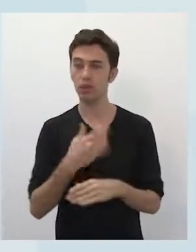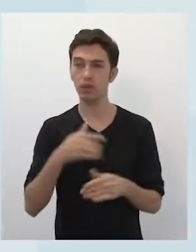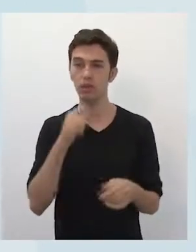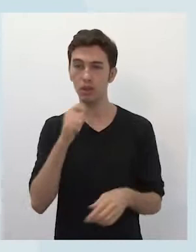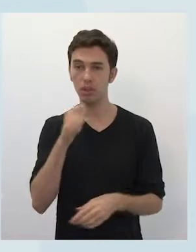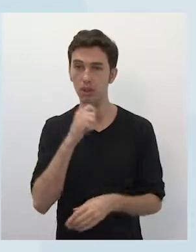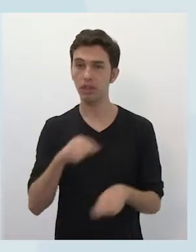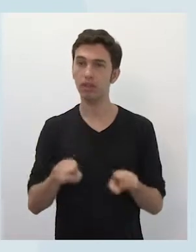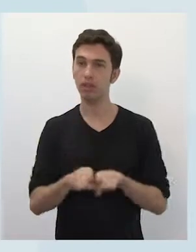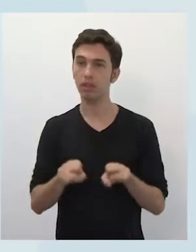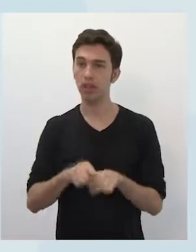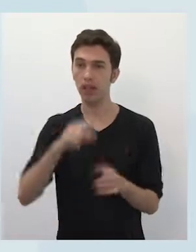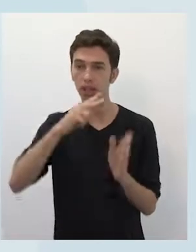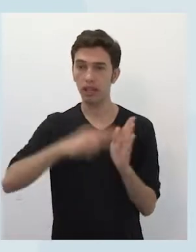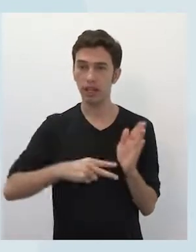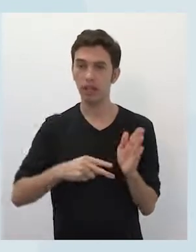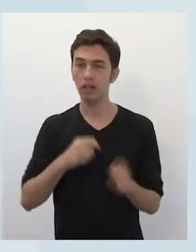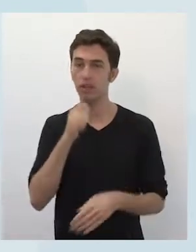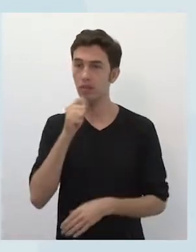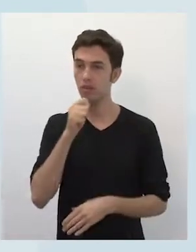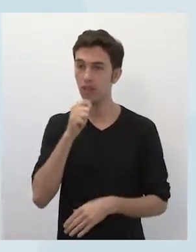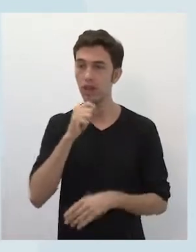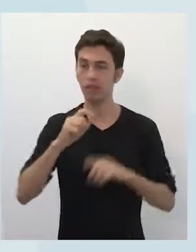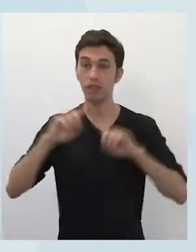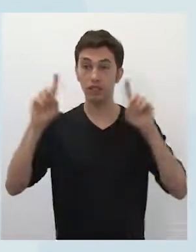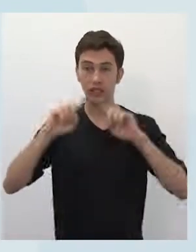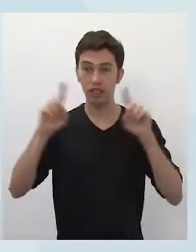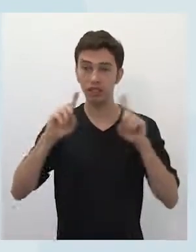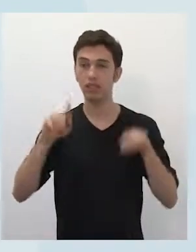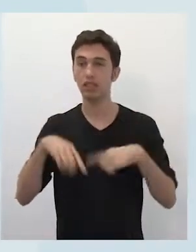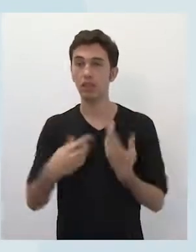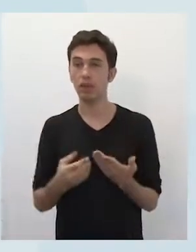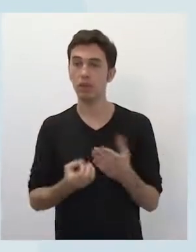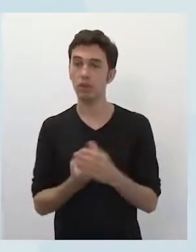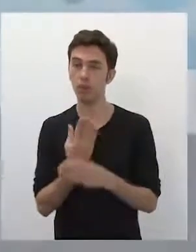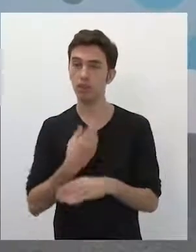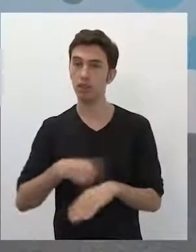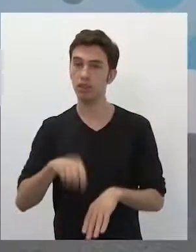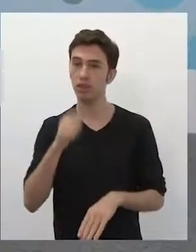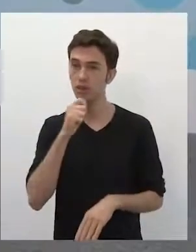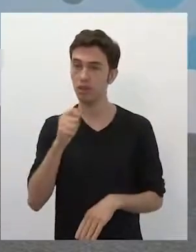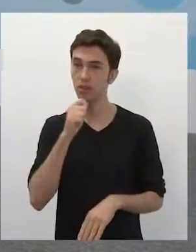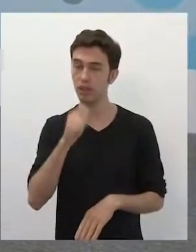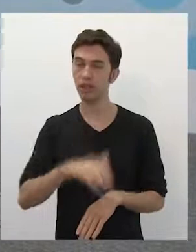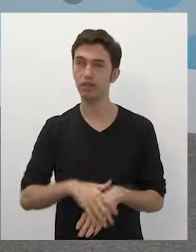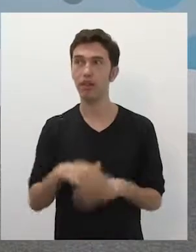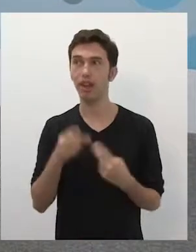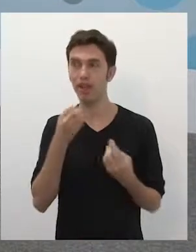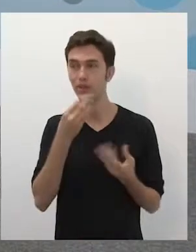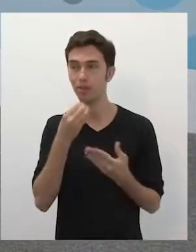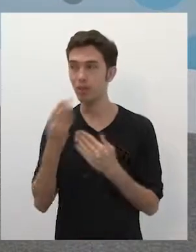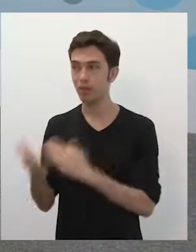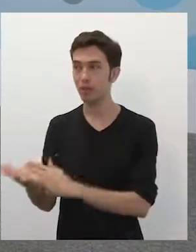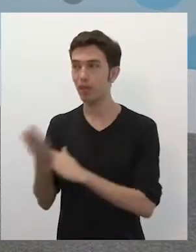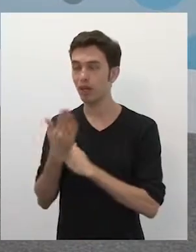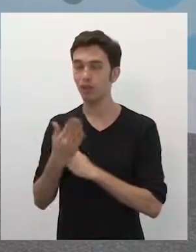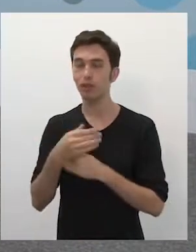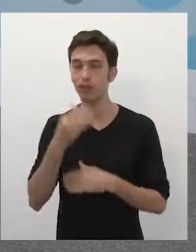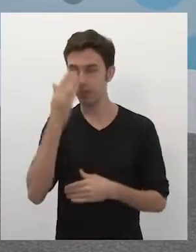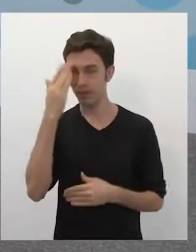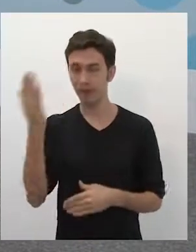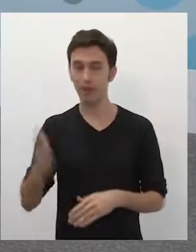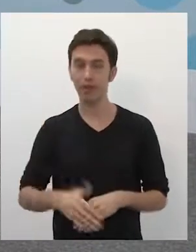uma reportagem. Muito bem, esses são os objetivos. Obrigada, Dani. É sempre Imagina. bom ter um companheiro aqui, né? Vamos lá,